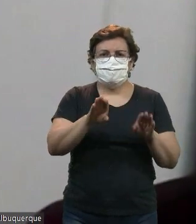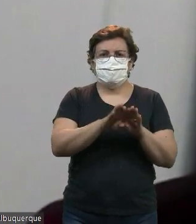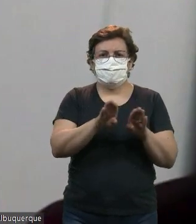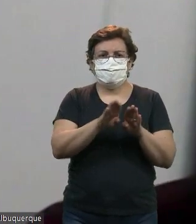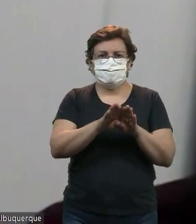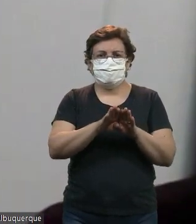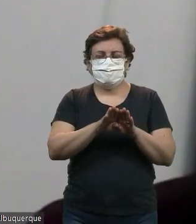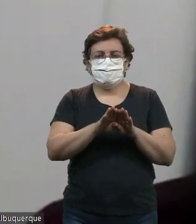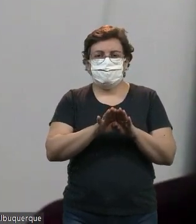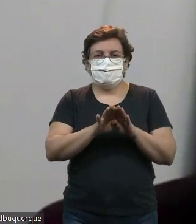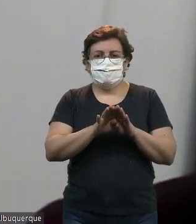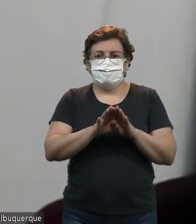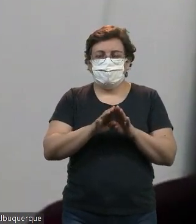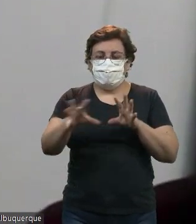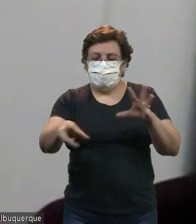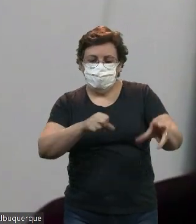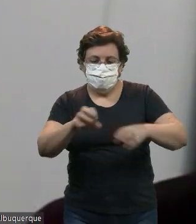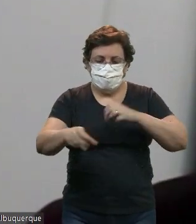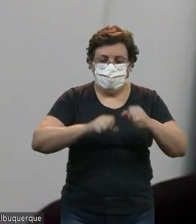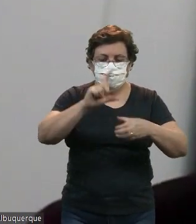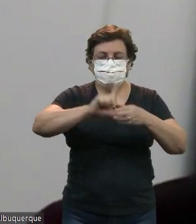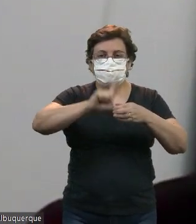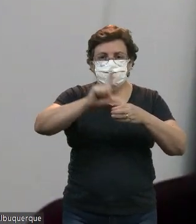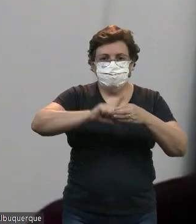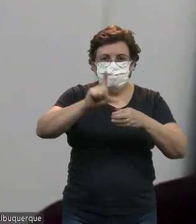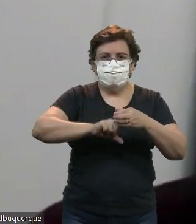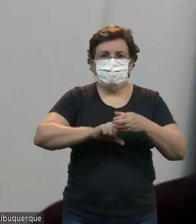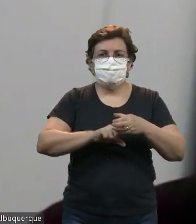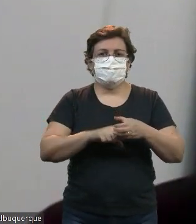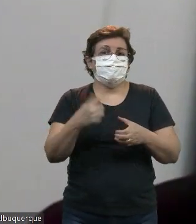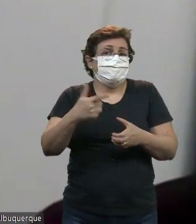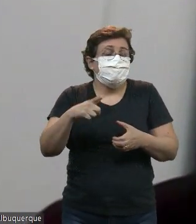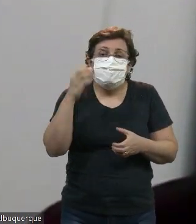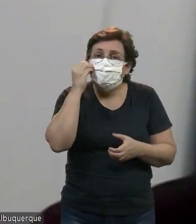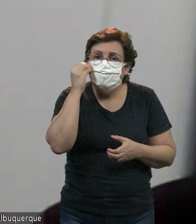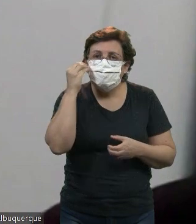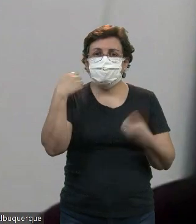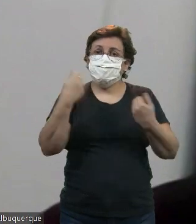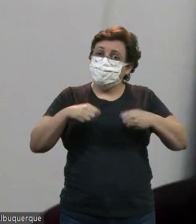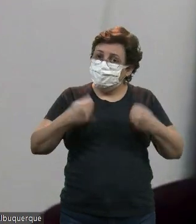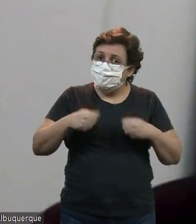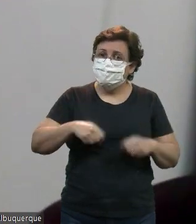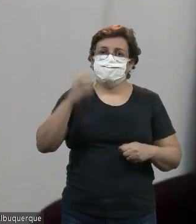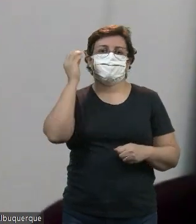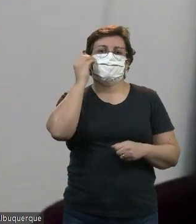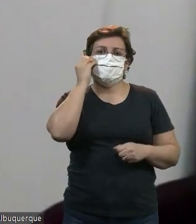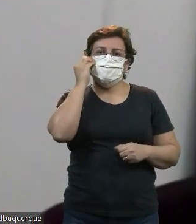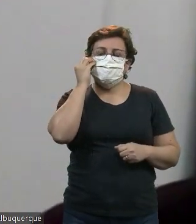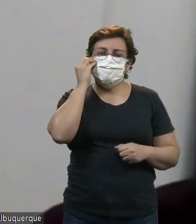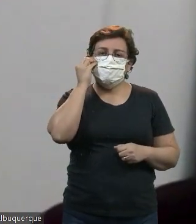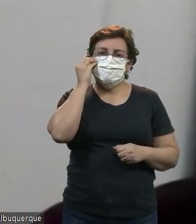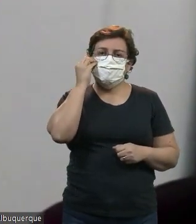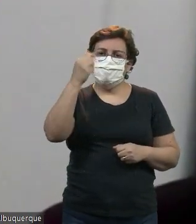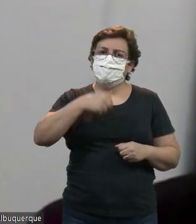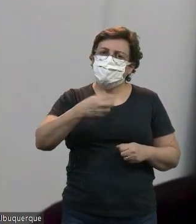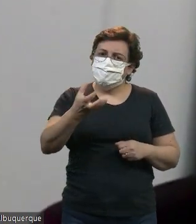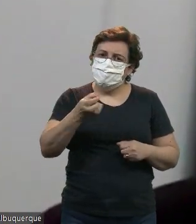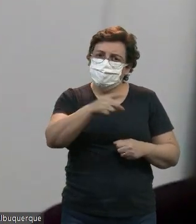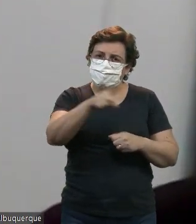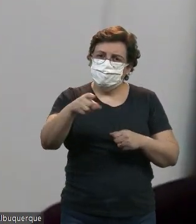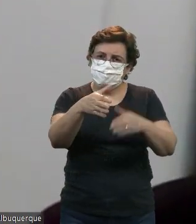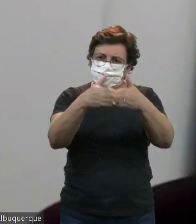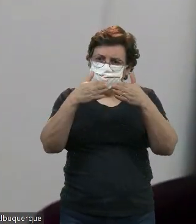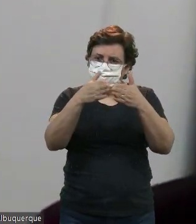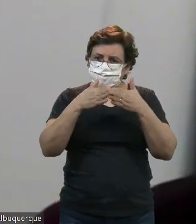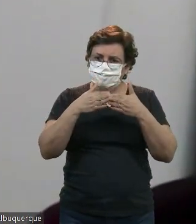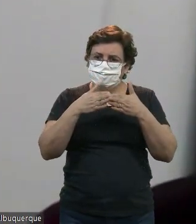trabalham recolhendo o lixo estão aí sem ser testado. Então, eu gostaria realmente que essa mensagem nossa, que essa nossa cobrança pudesse